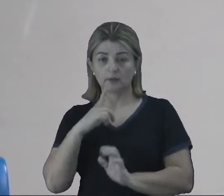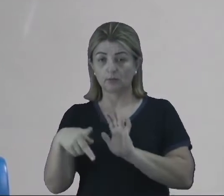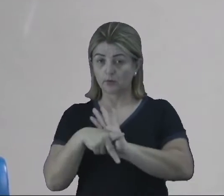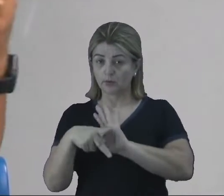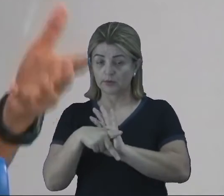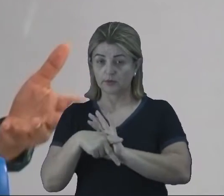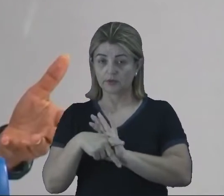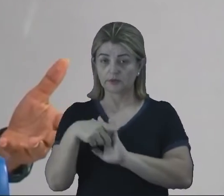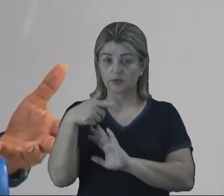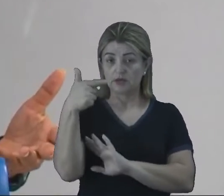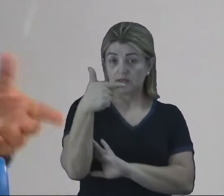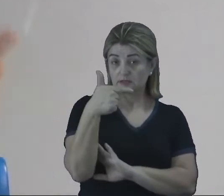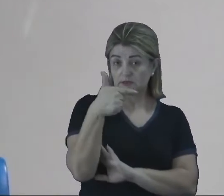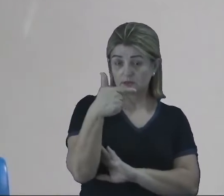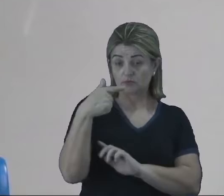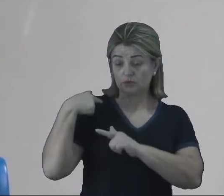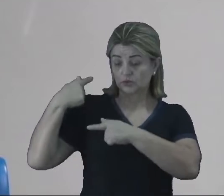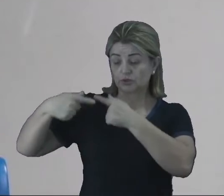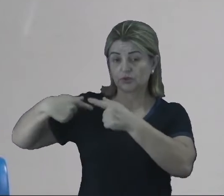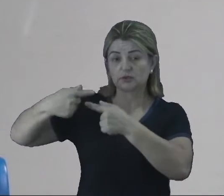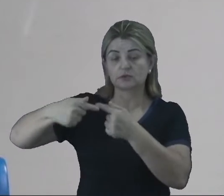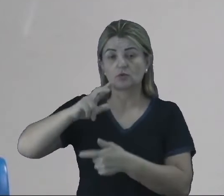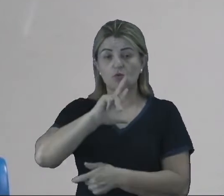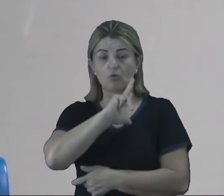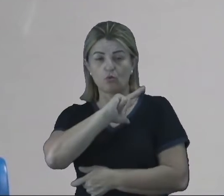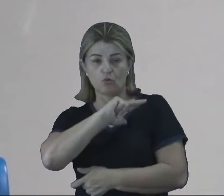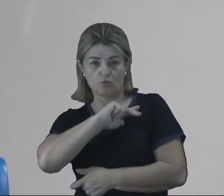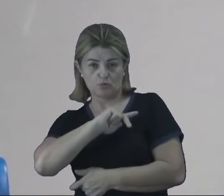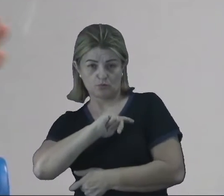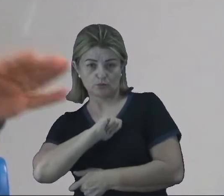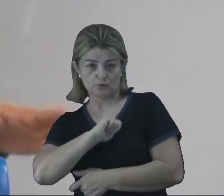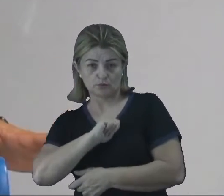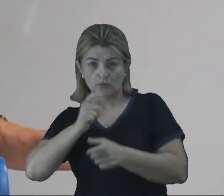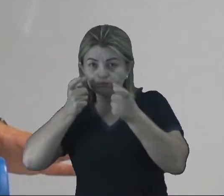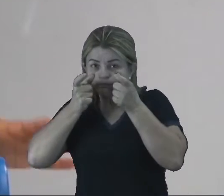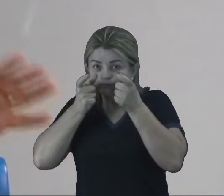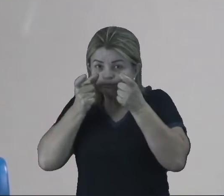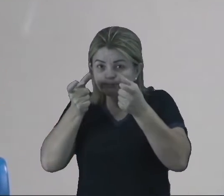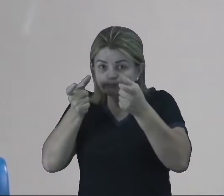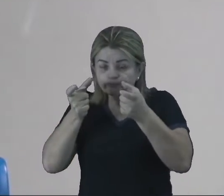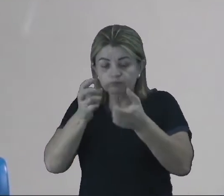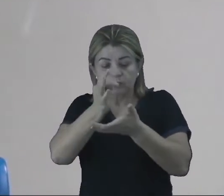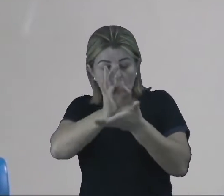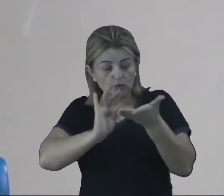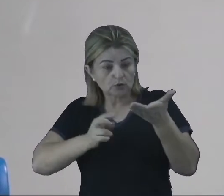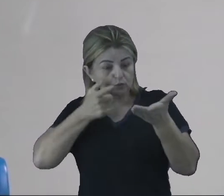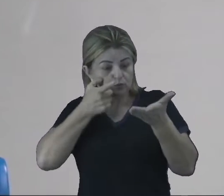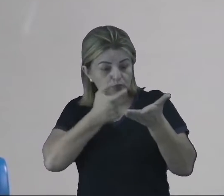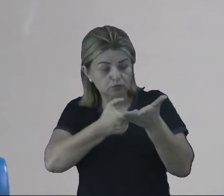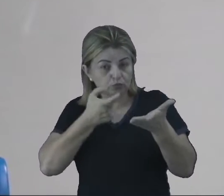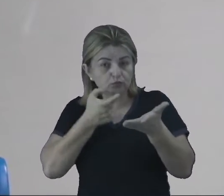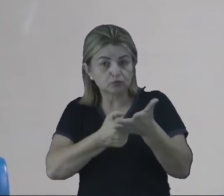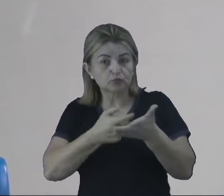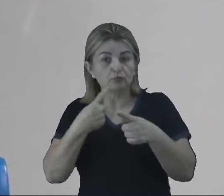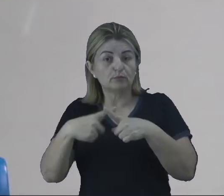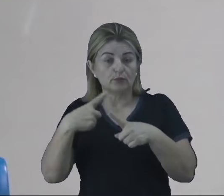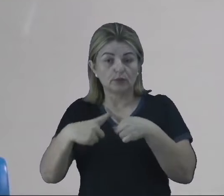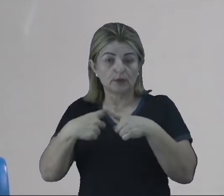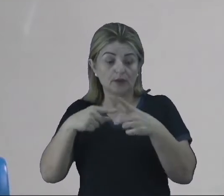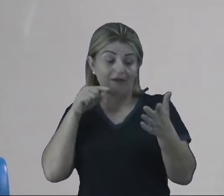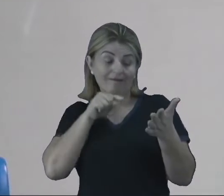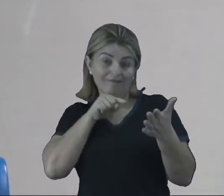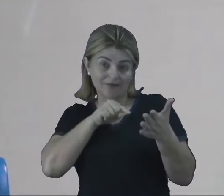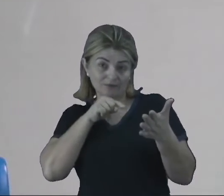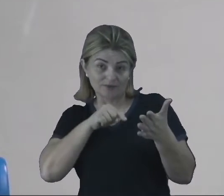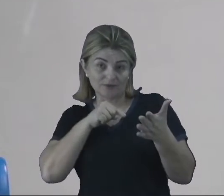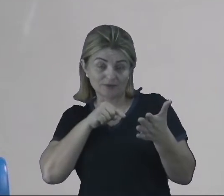ali, para começarem a se acostumar, né, com essa linguagem utilizada no exame, tá? Vamos lá. Esse texto,